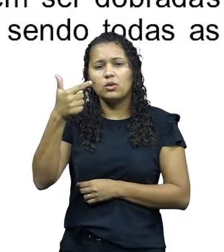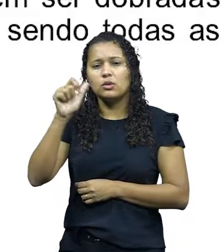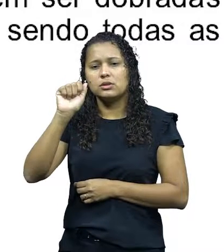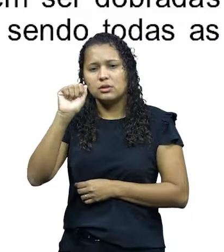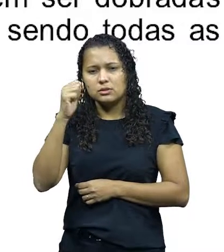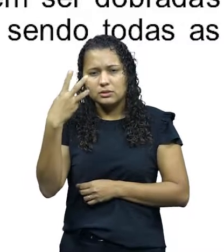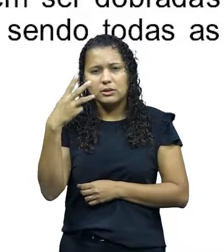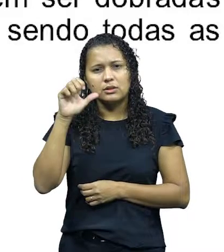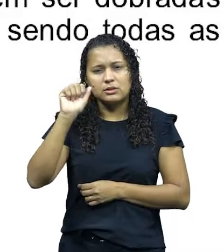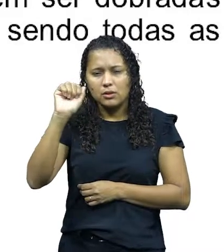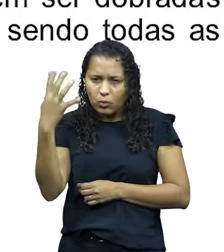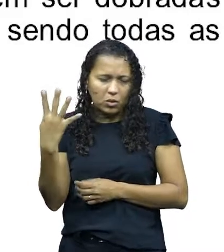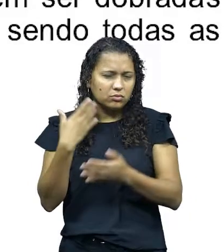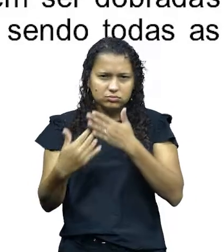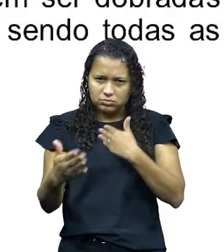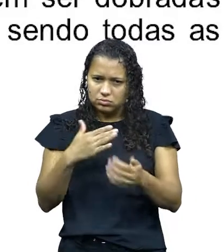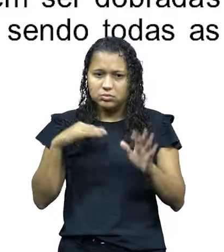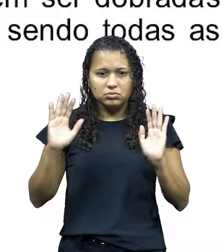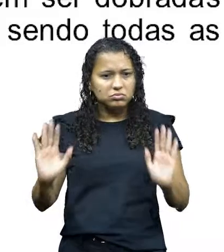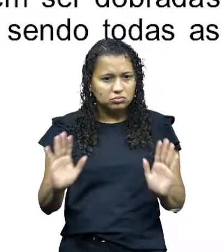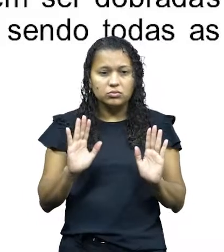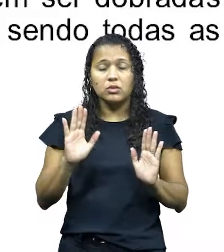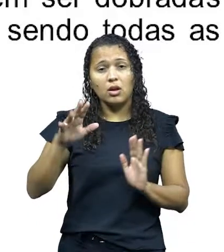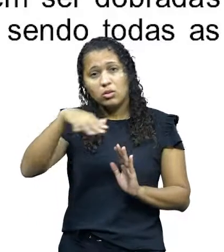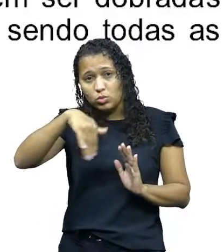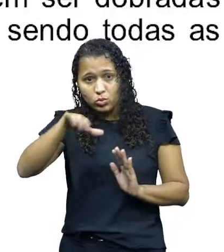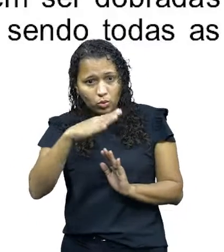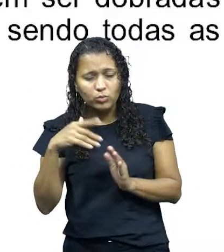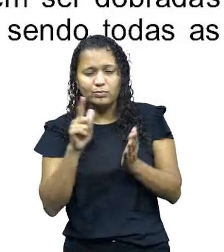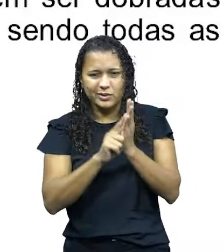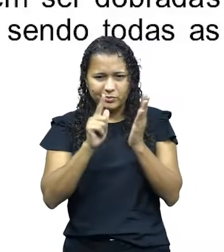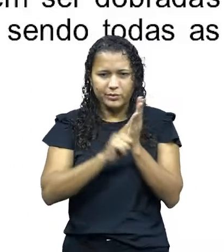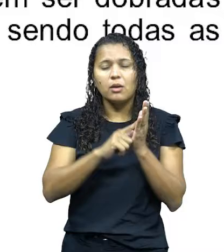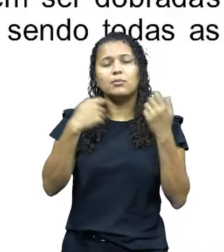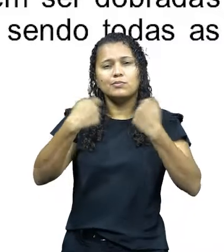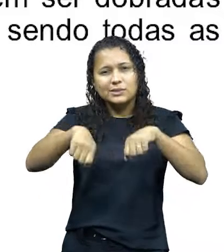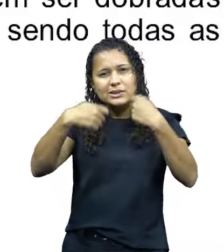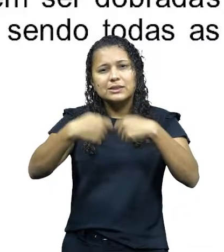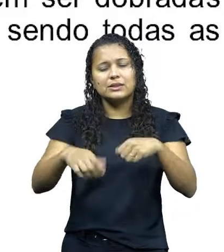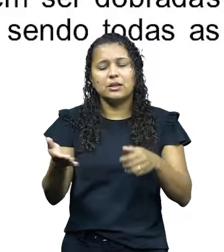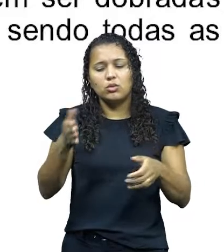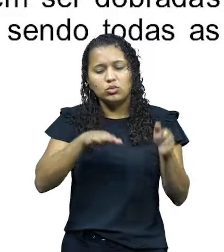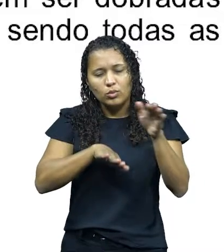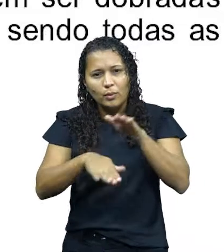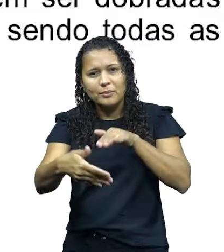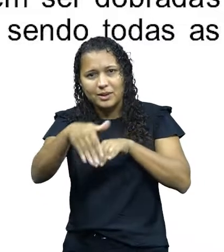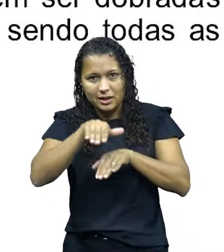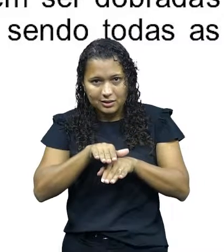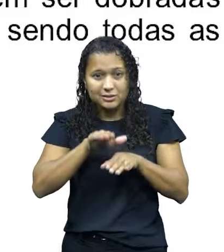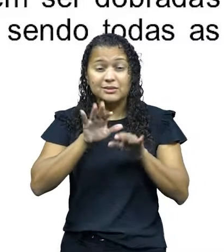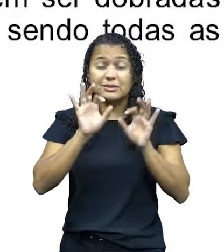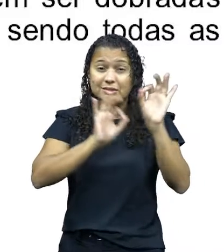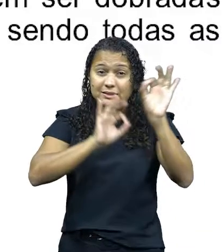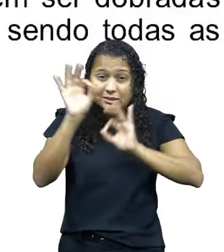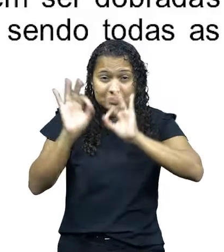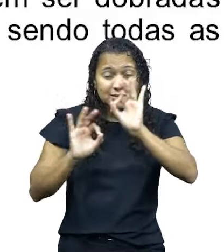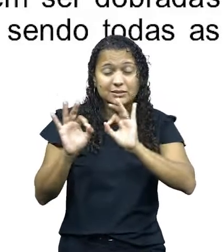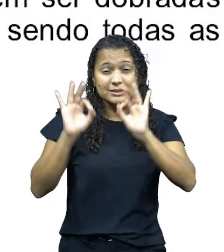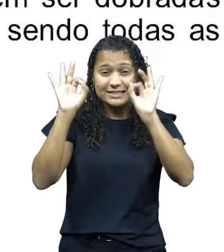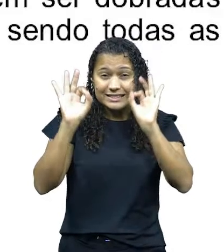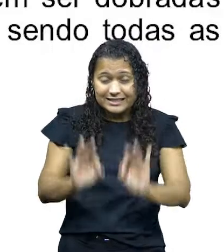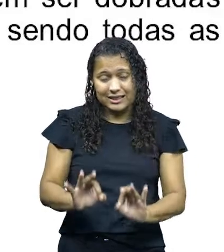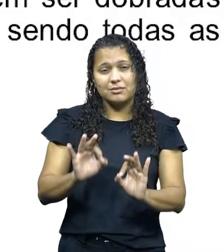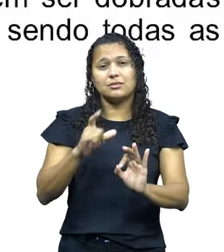sejam elas A0, A1, A2, A3, elas devem ser dobradas de acordo com a